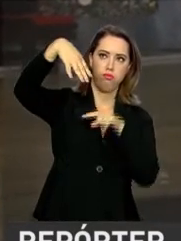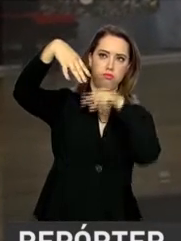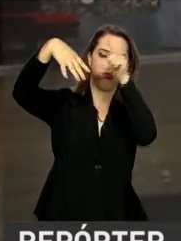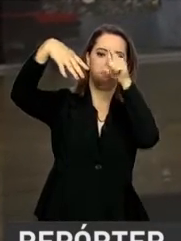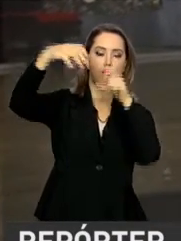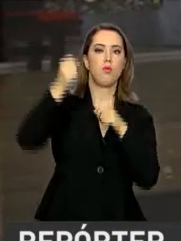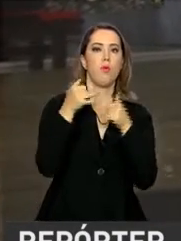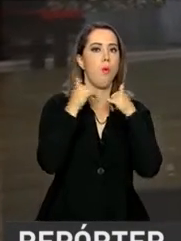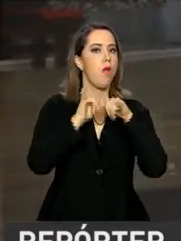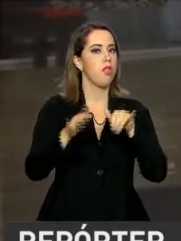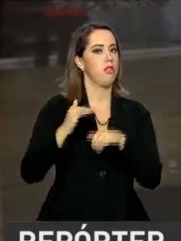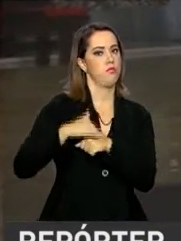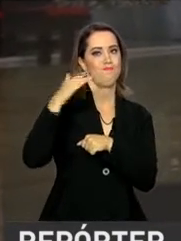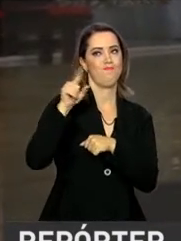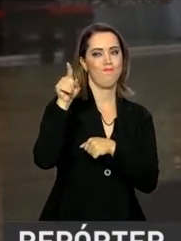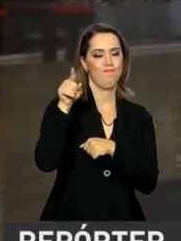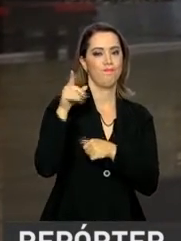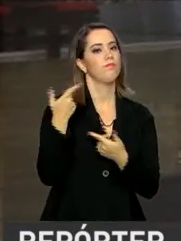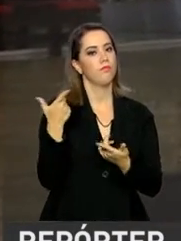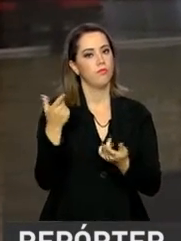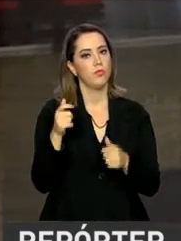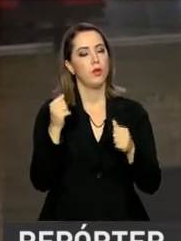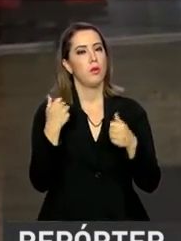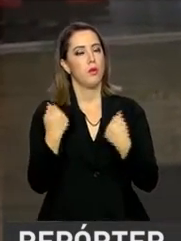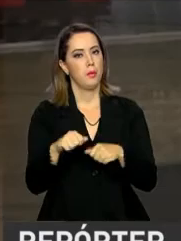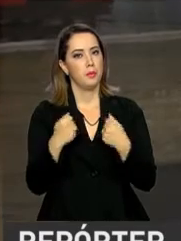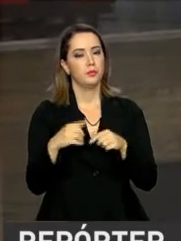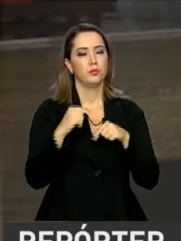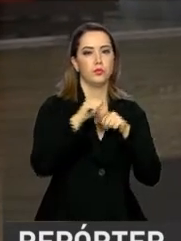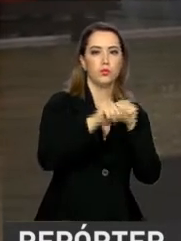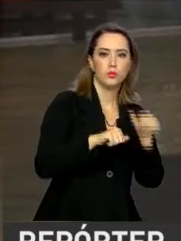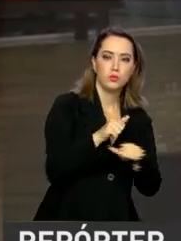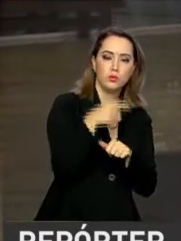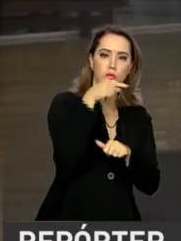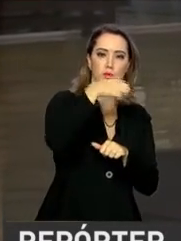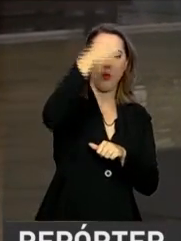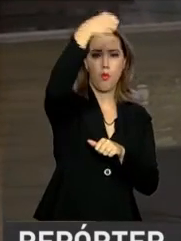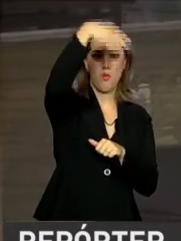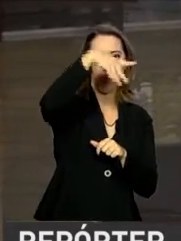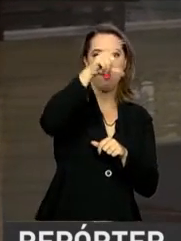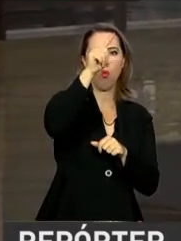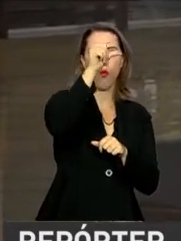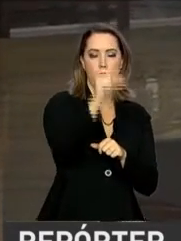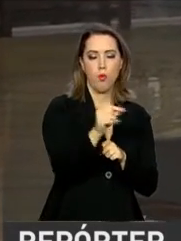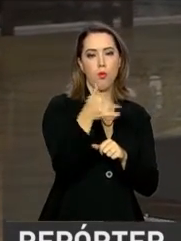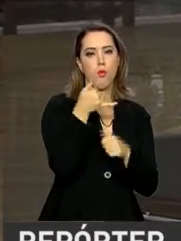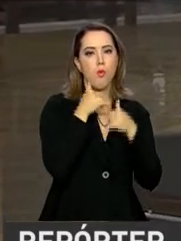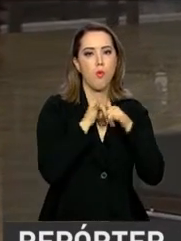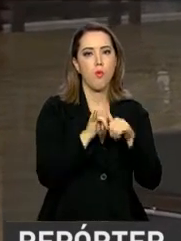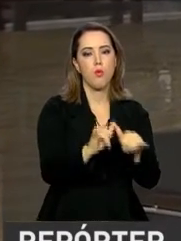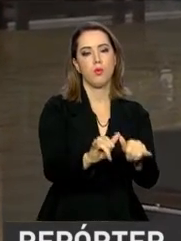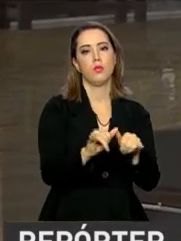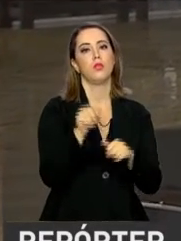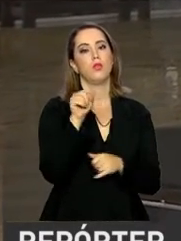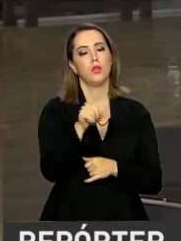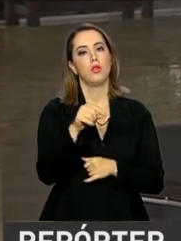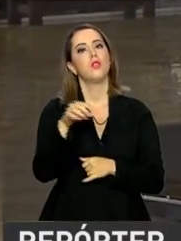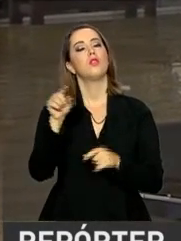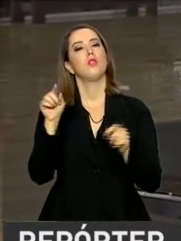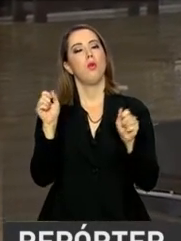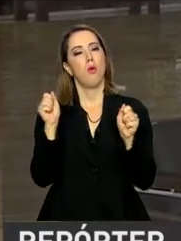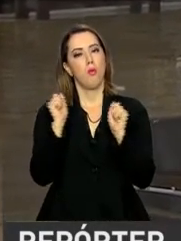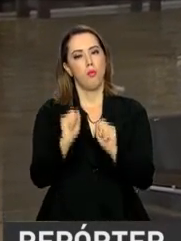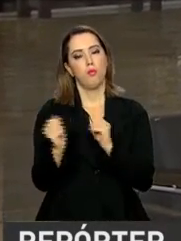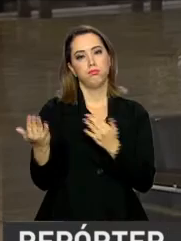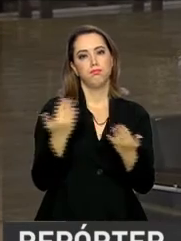as opções passam a ser como eu falei essas lâmpadas fluorescentes e as lâmpadas de led a lâmpada florescente por exemplo ela pode gerar